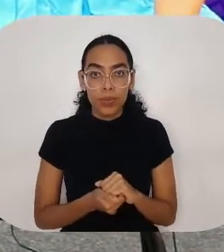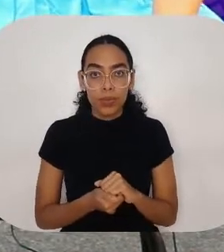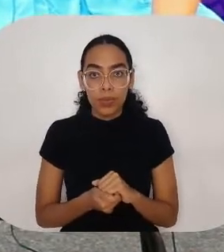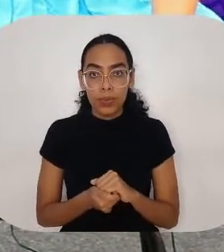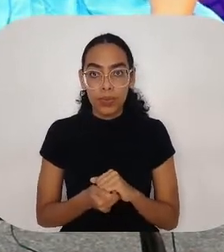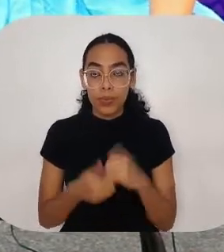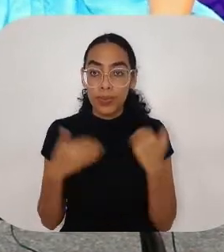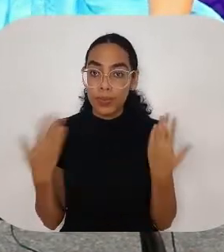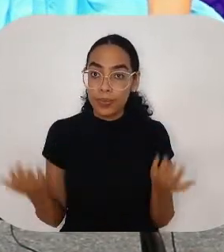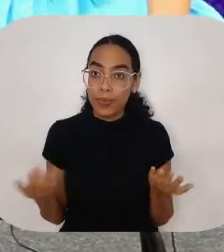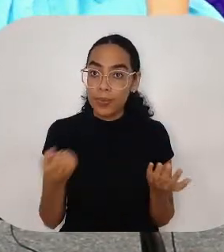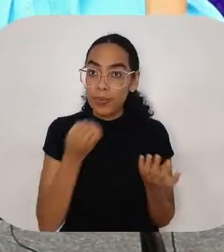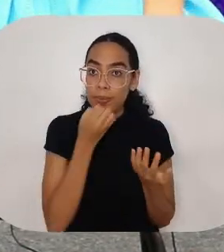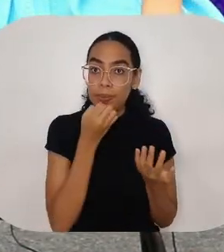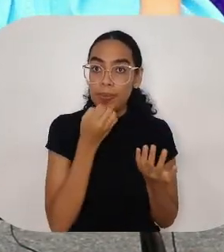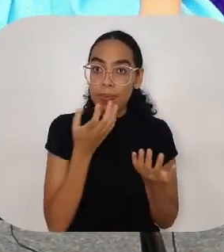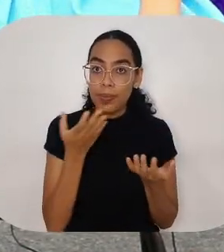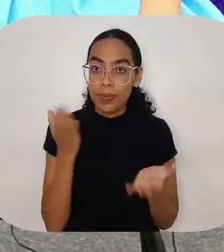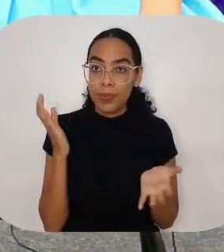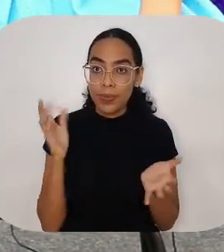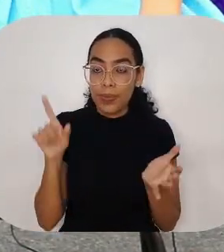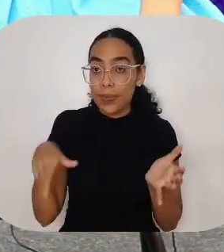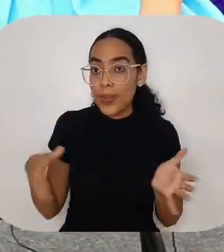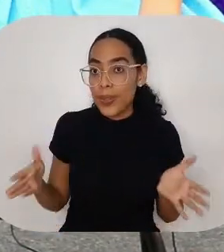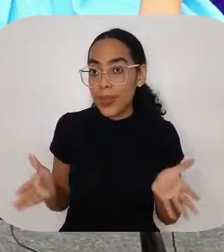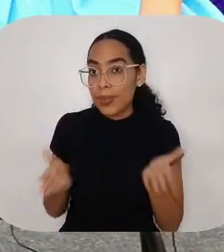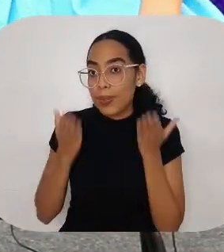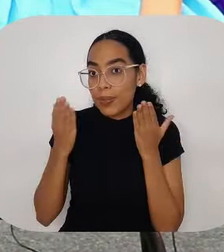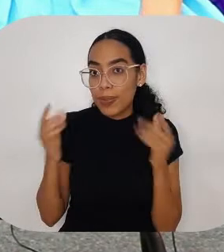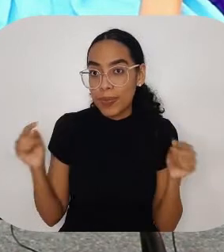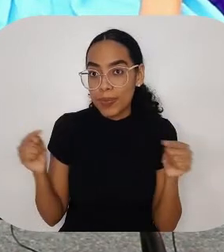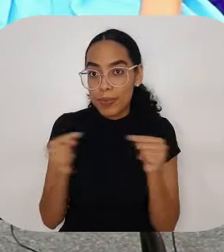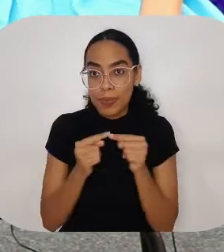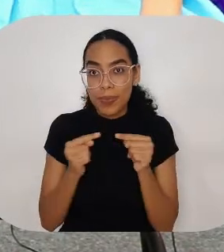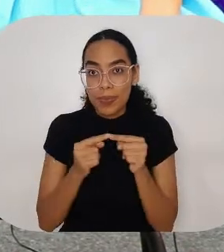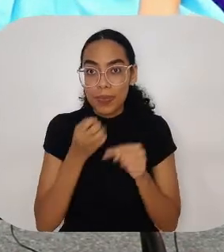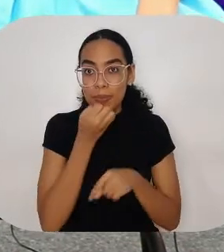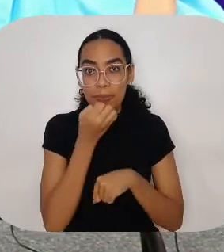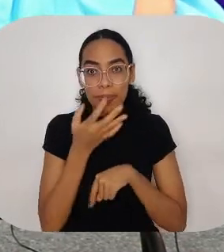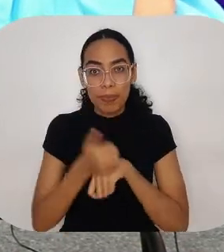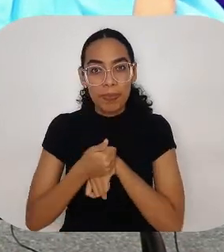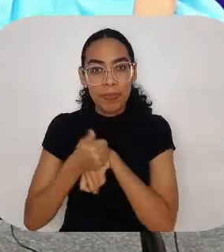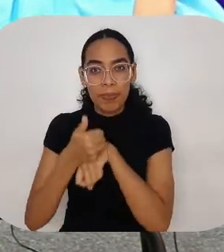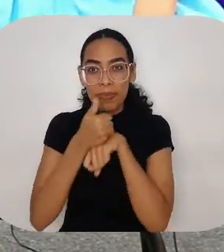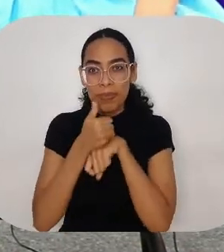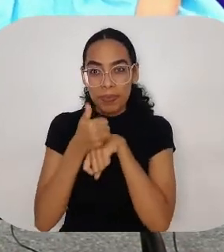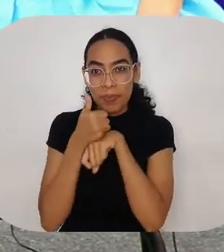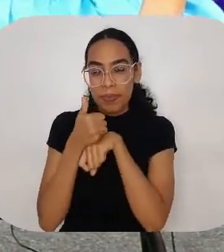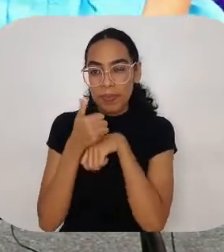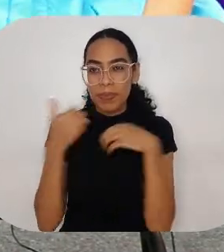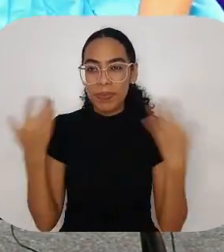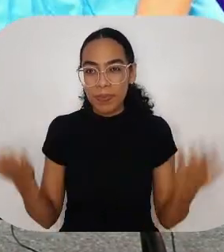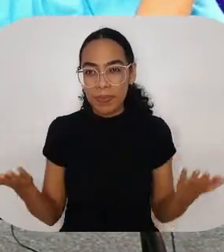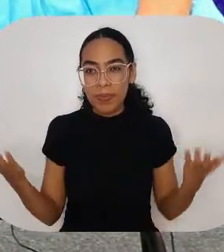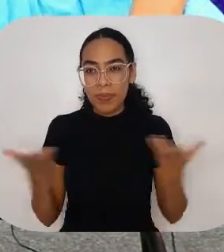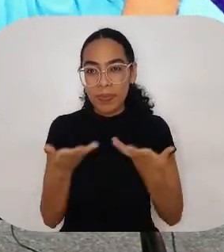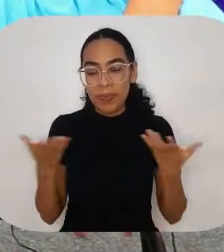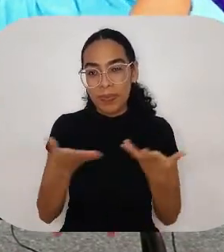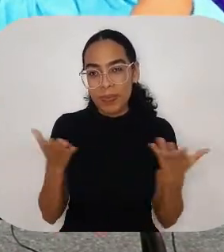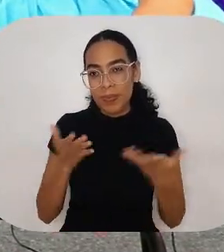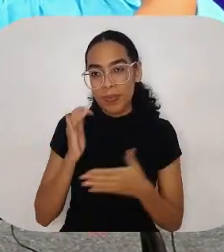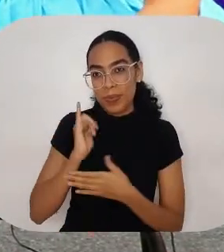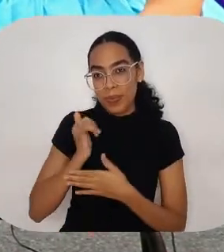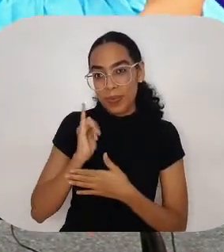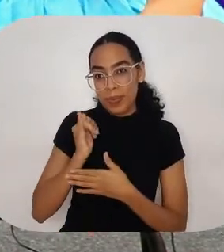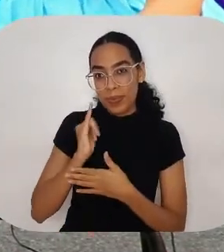altar. Ai, São João, é ou não é a melhor época do ano? É bom demais. É bom demais. E essa foi